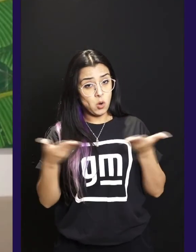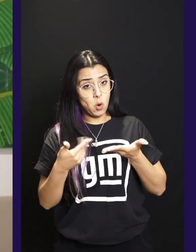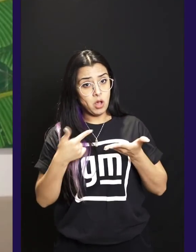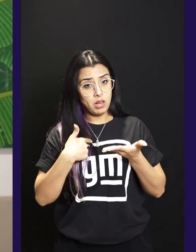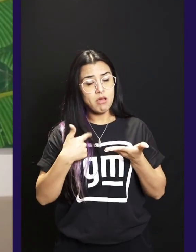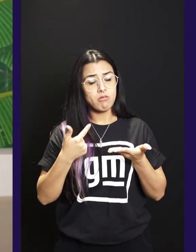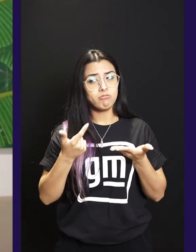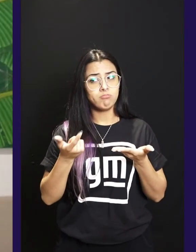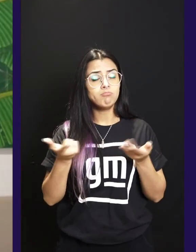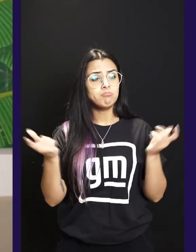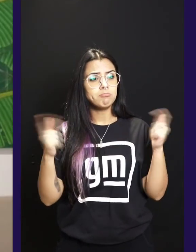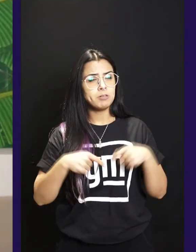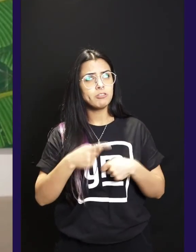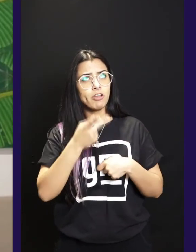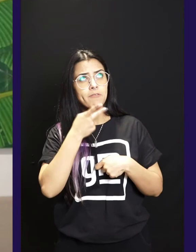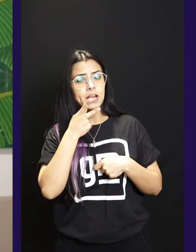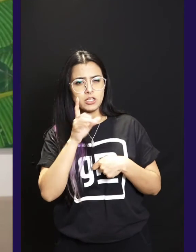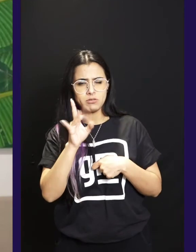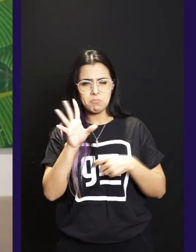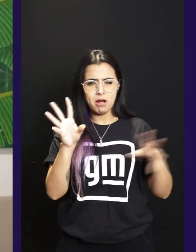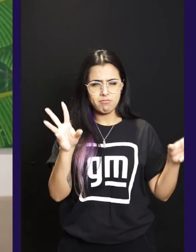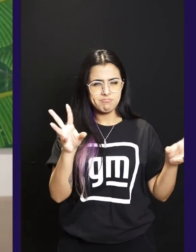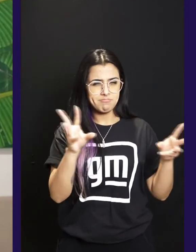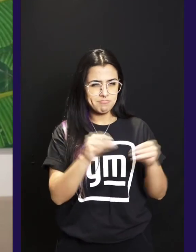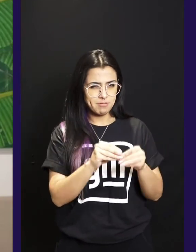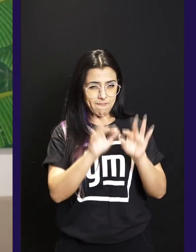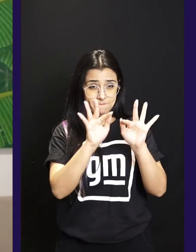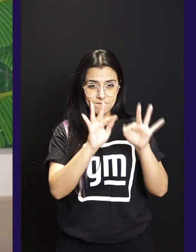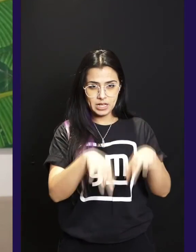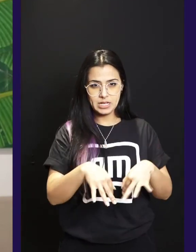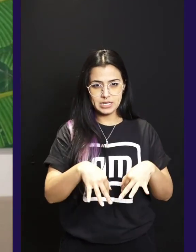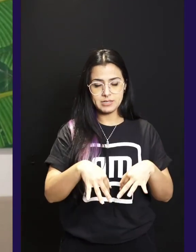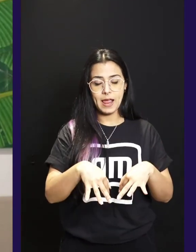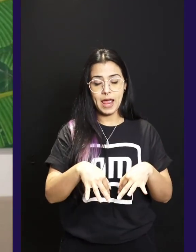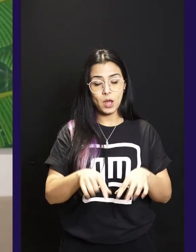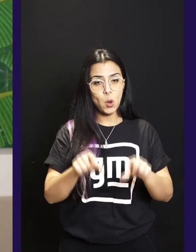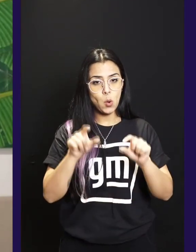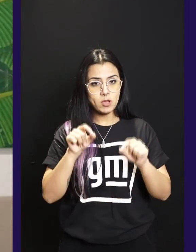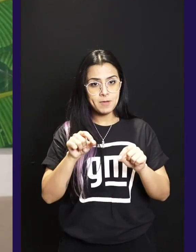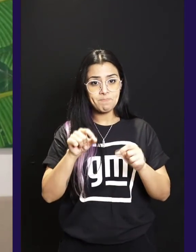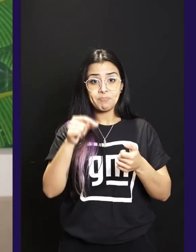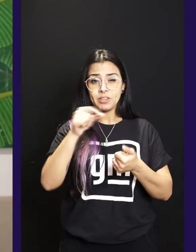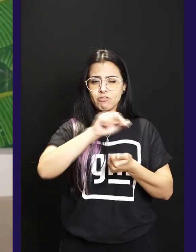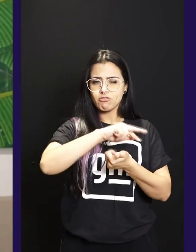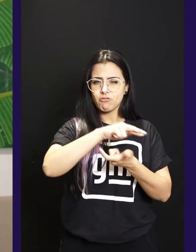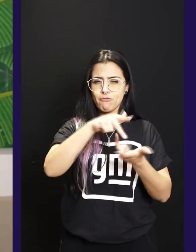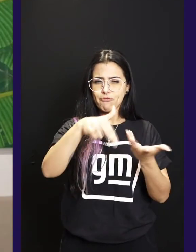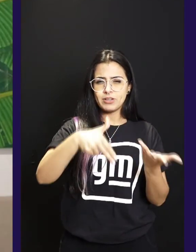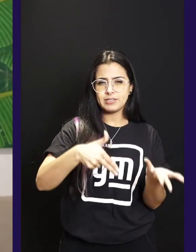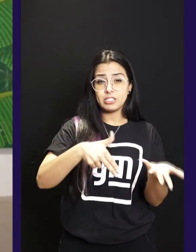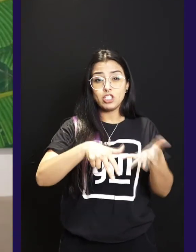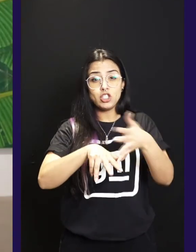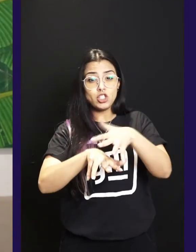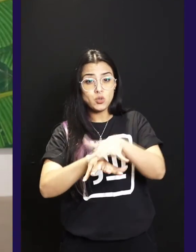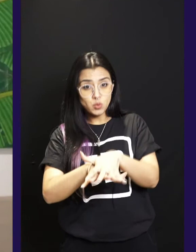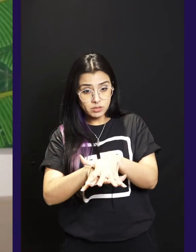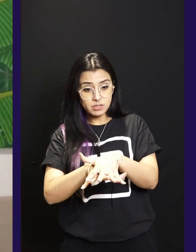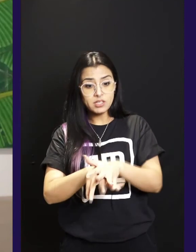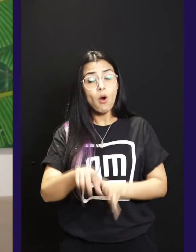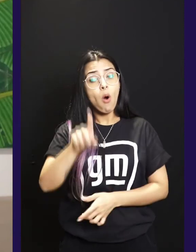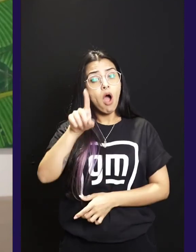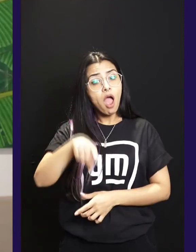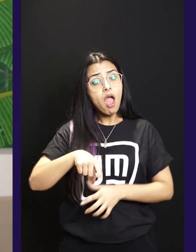para a finalização aqui da minha fala, é que diversidade e inclusão é um alvo em movimento,